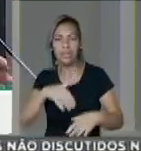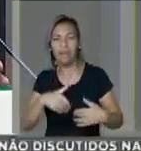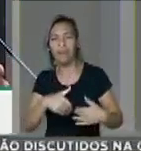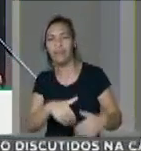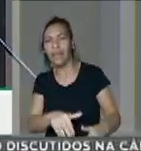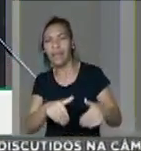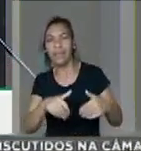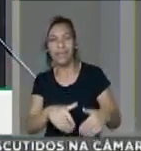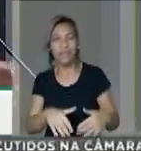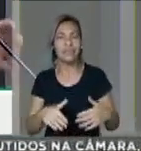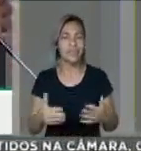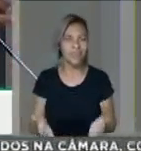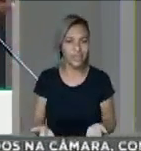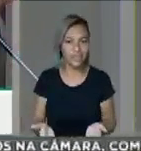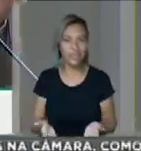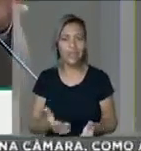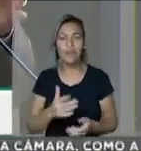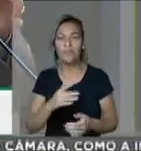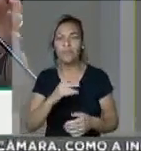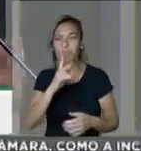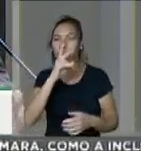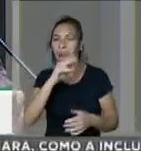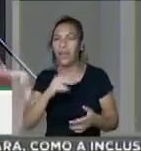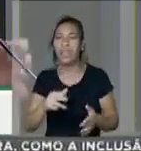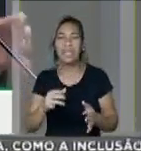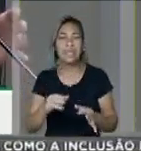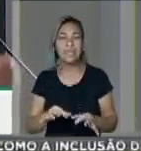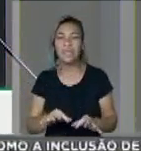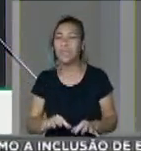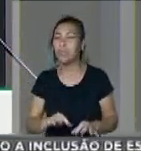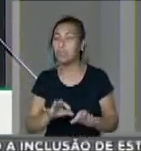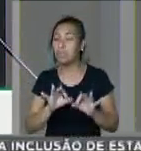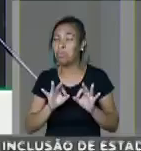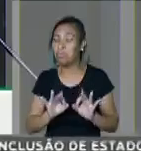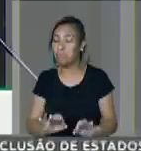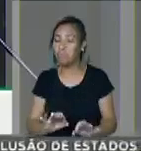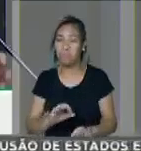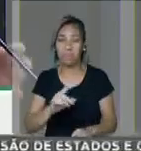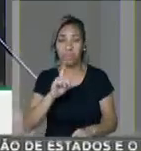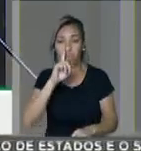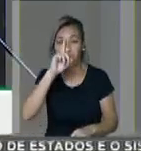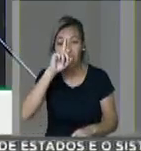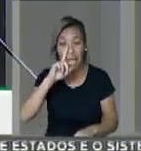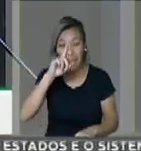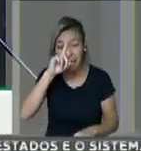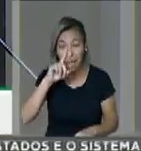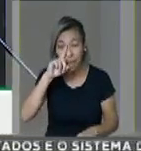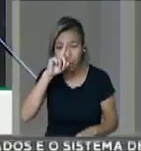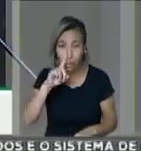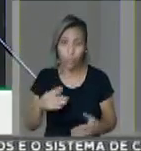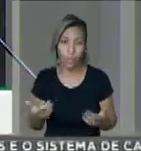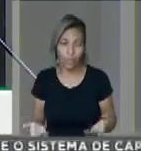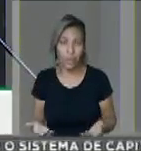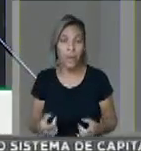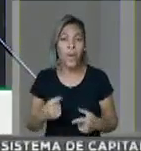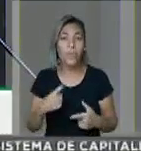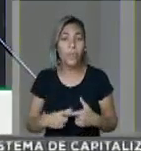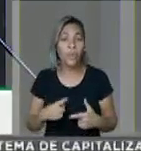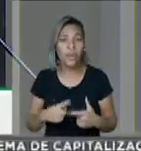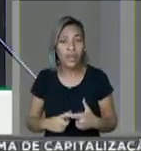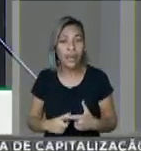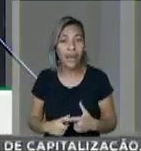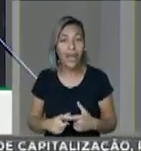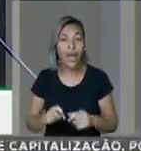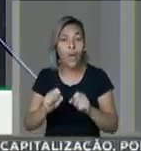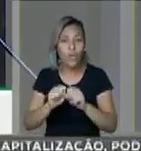uma situação de extremo risco e perigo, porque